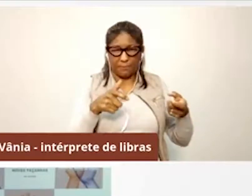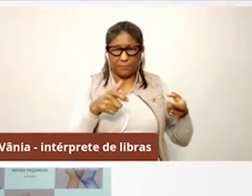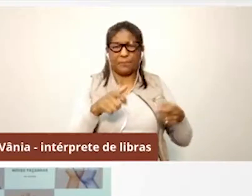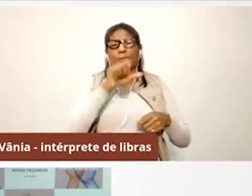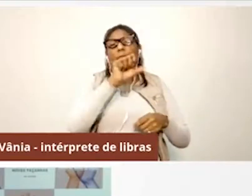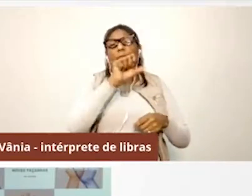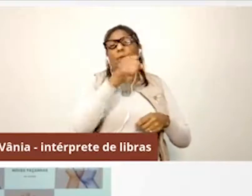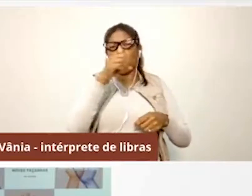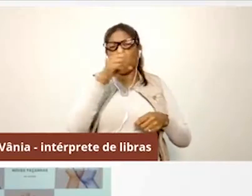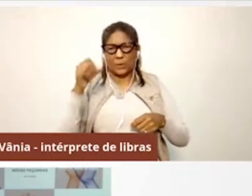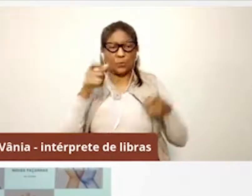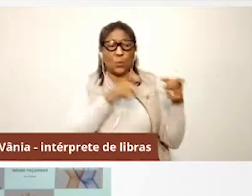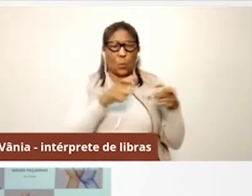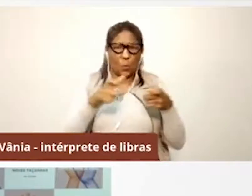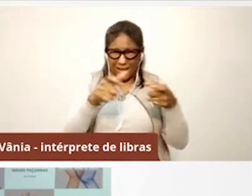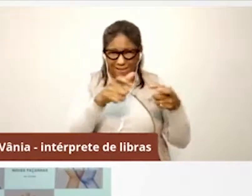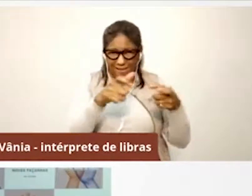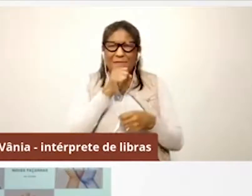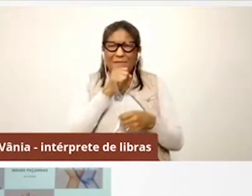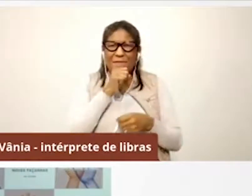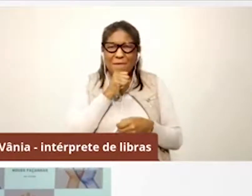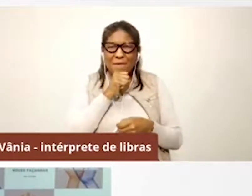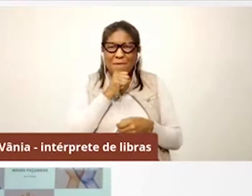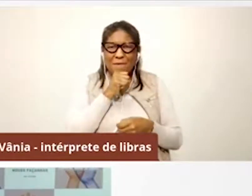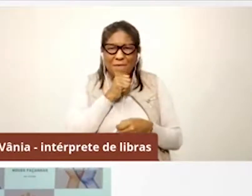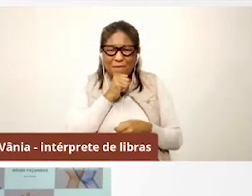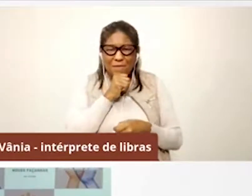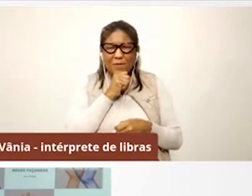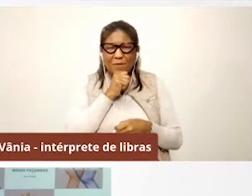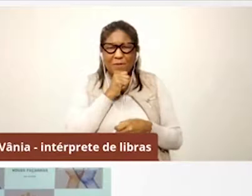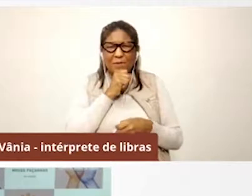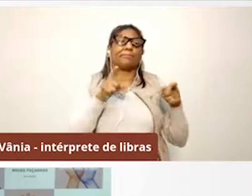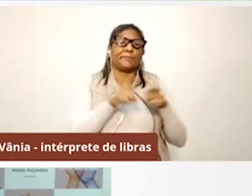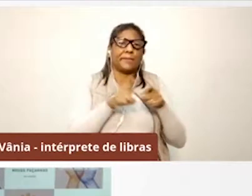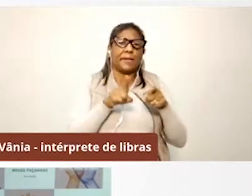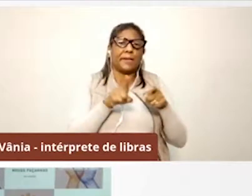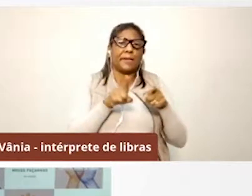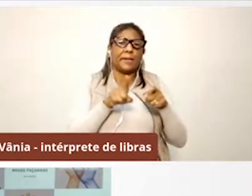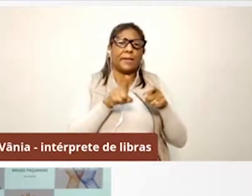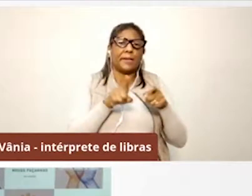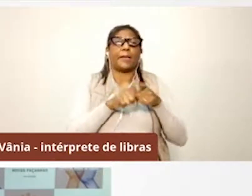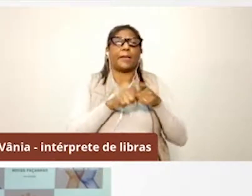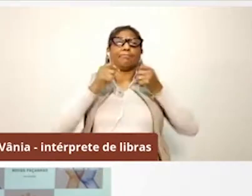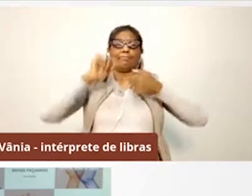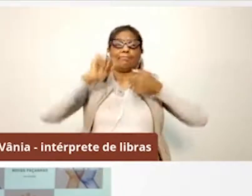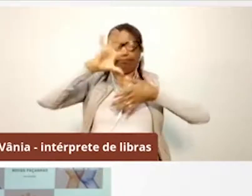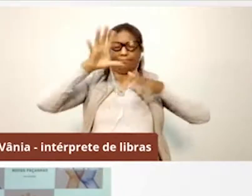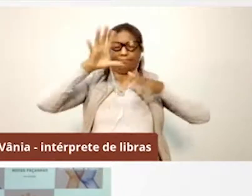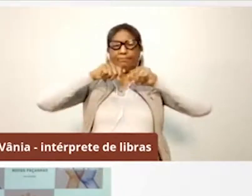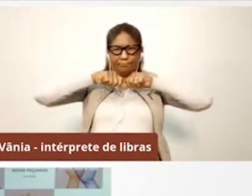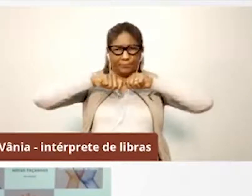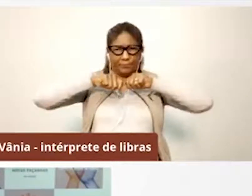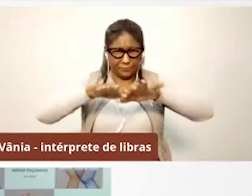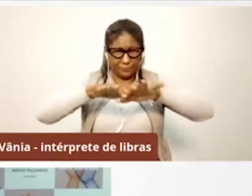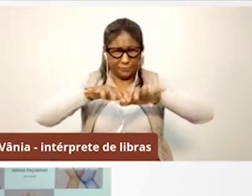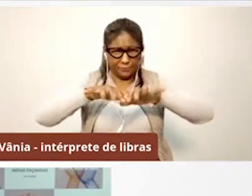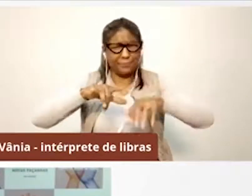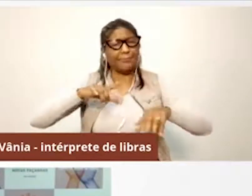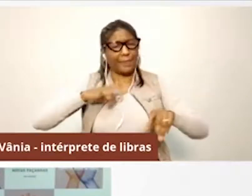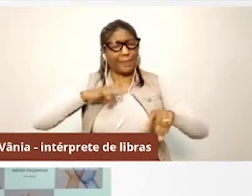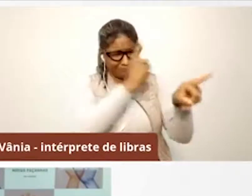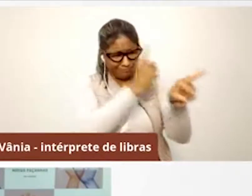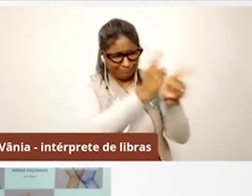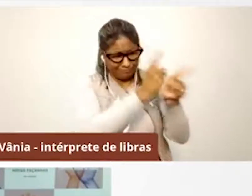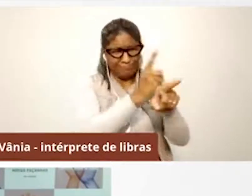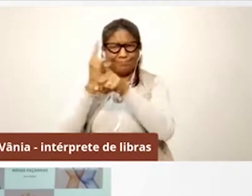com a epidemia já tido muitos casos de positivos para a